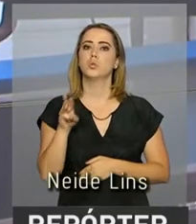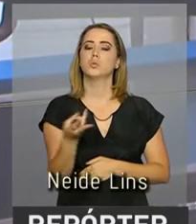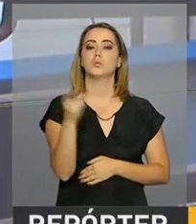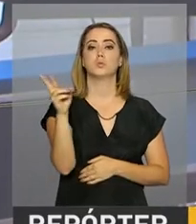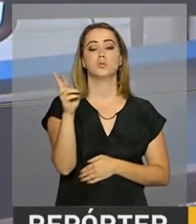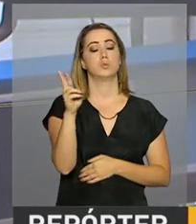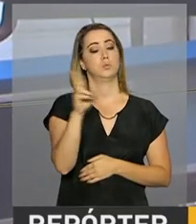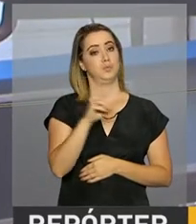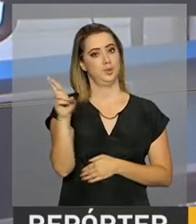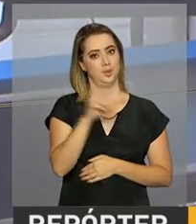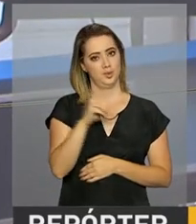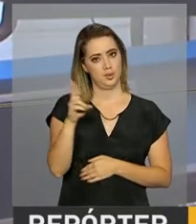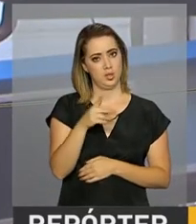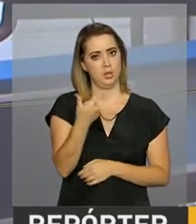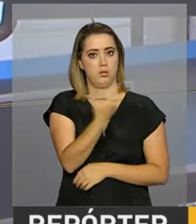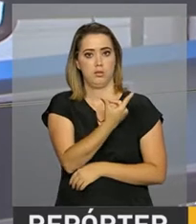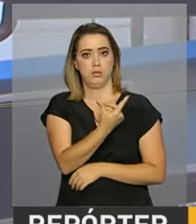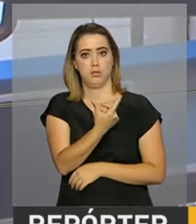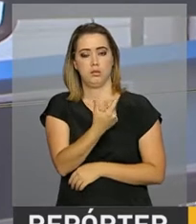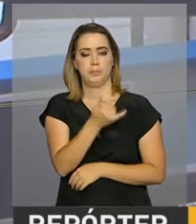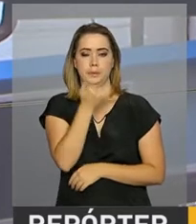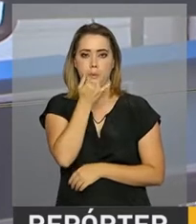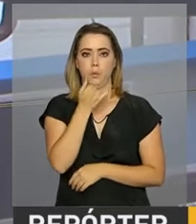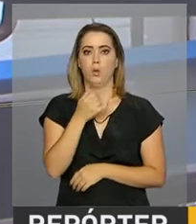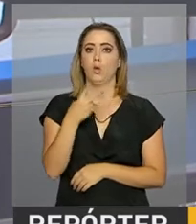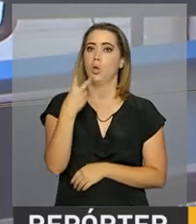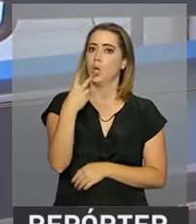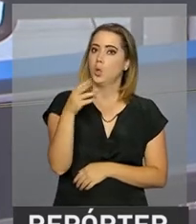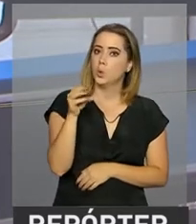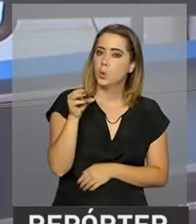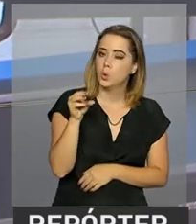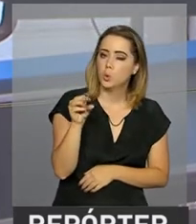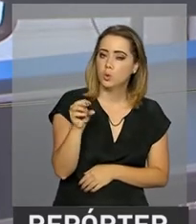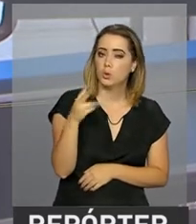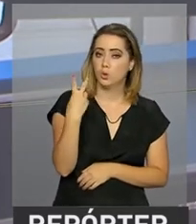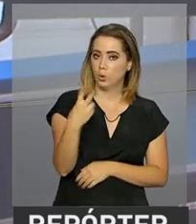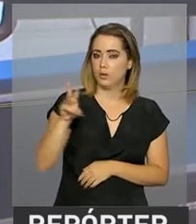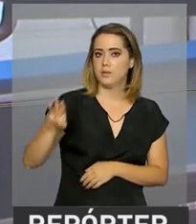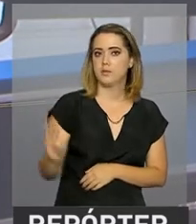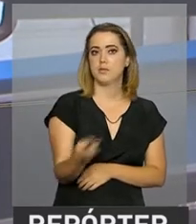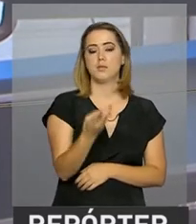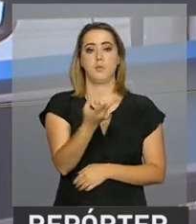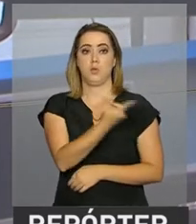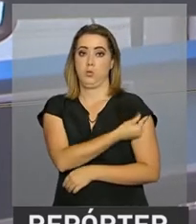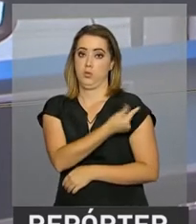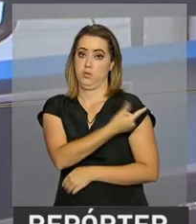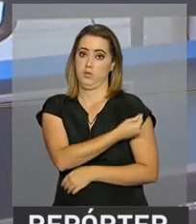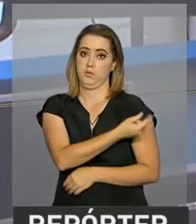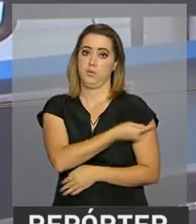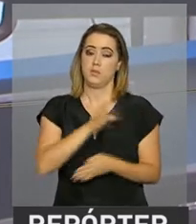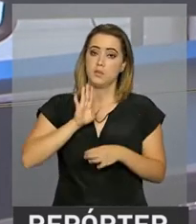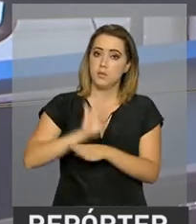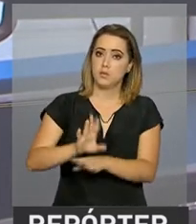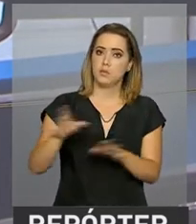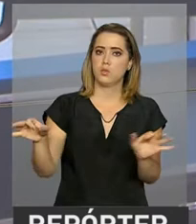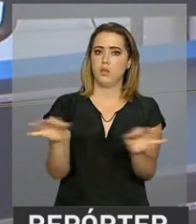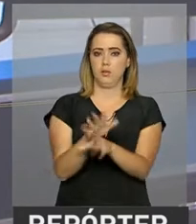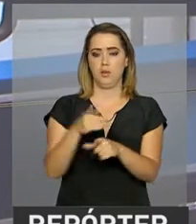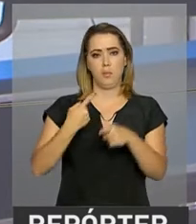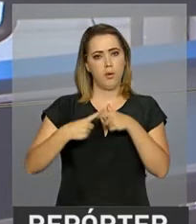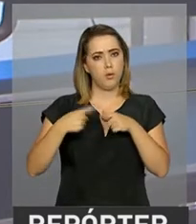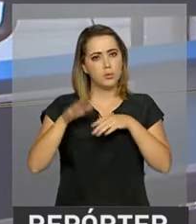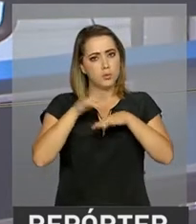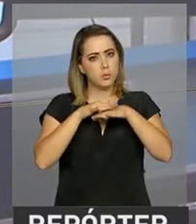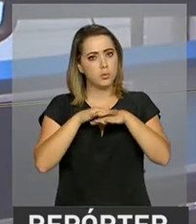e 800 mil doses extras de vacina contra febre amarela vão reforçar o combate à doença nos estados de minas gerais espírito